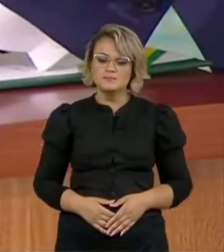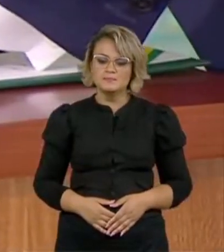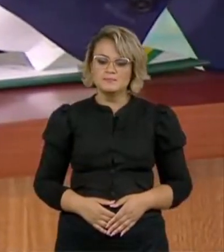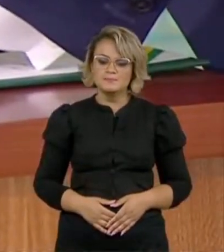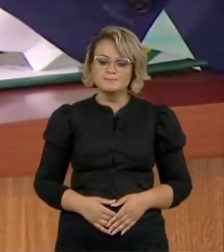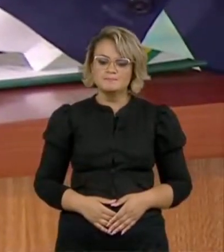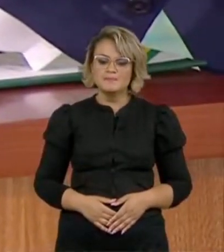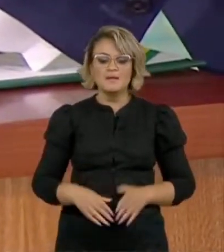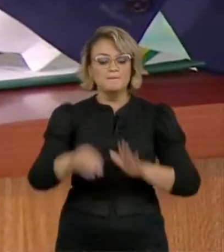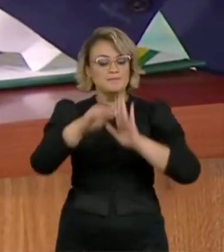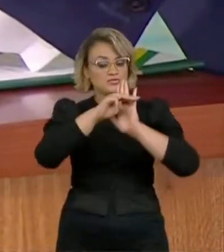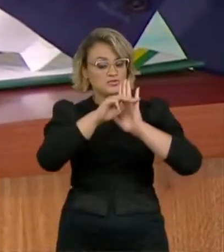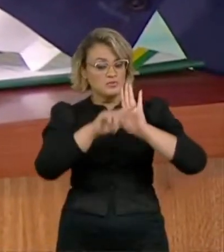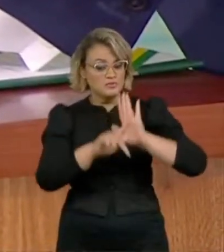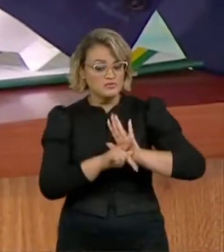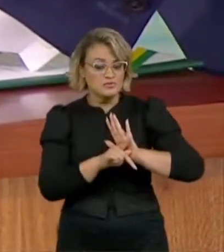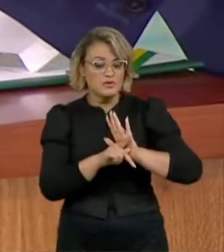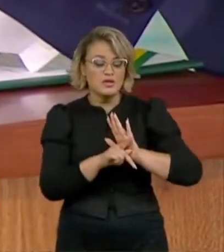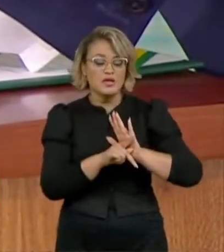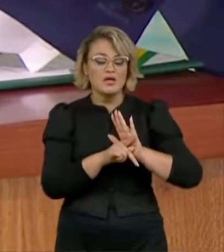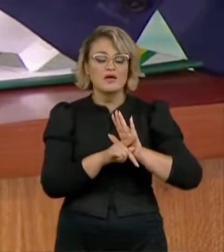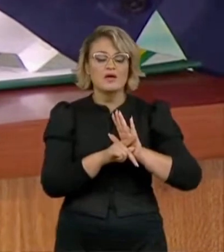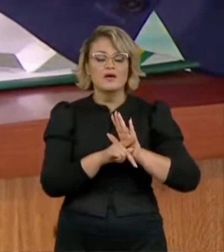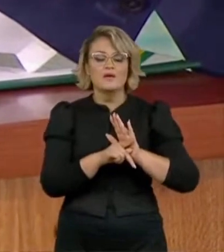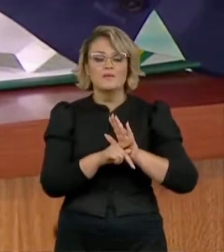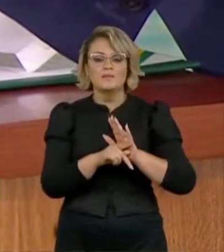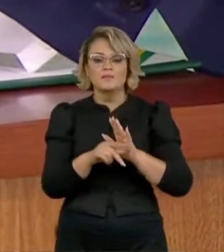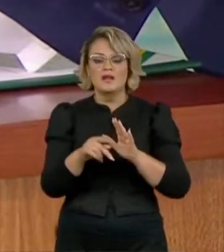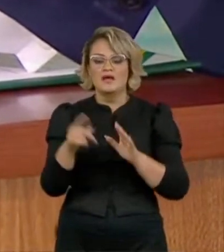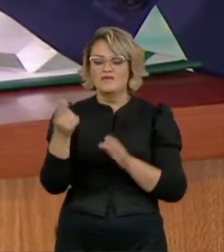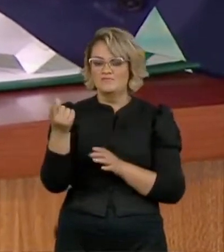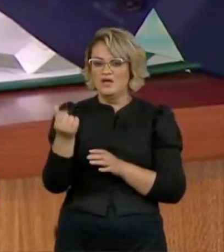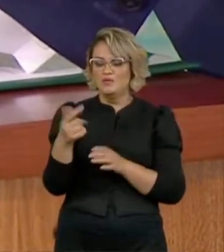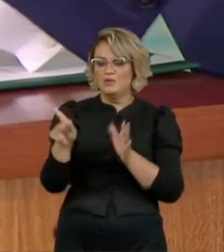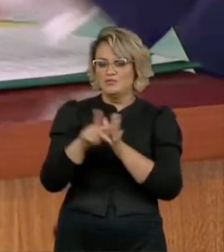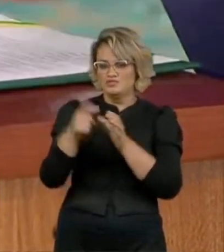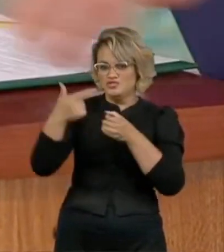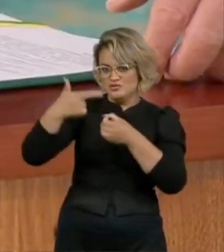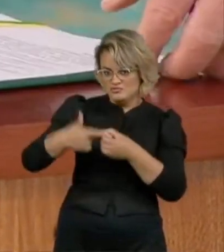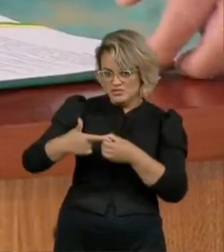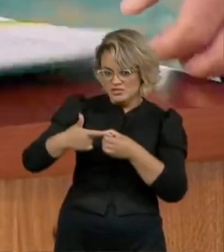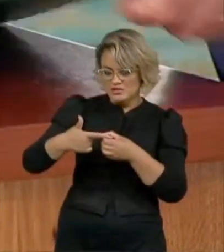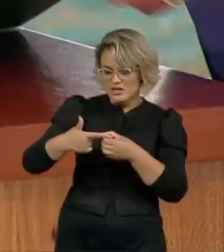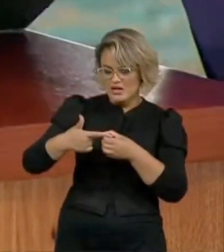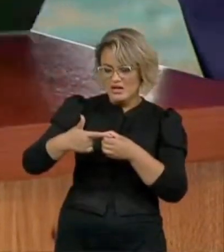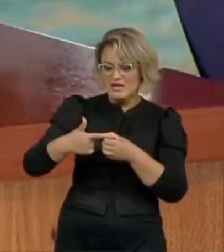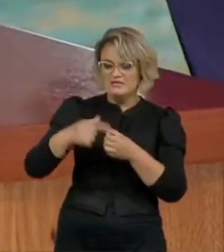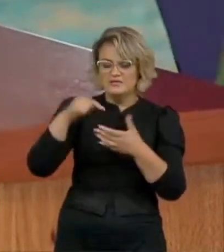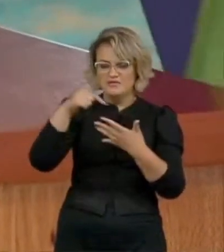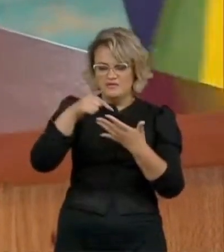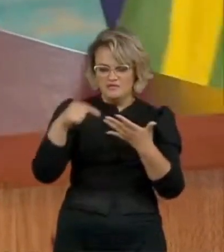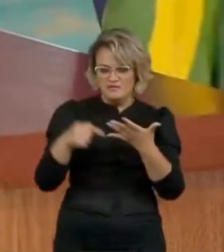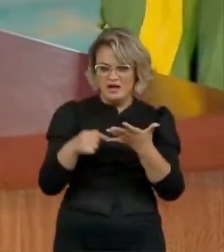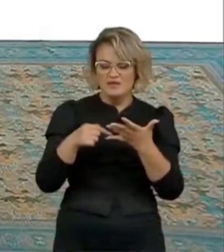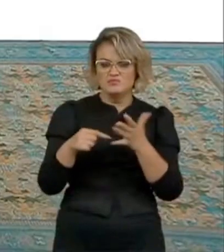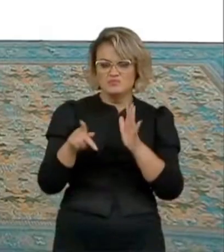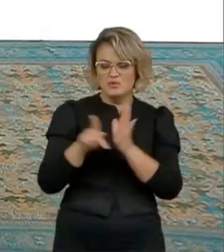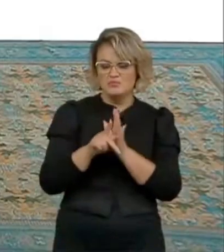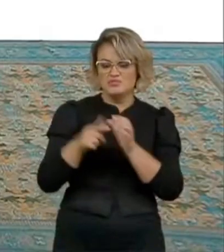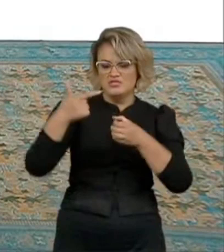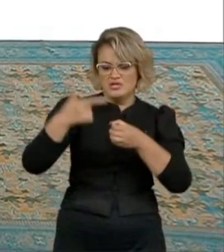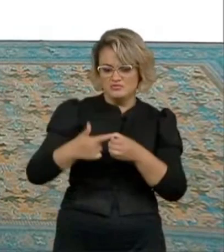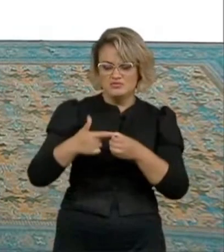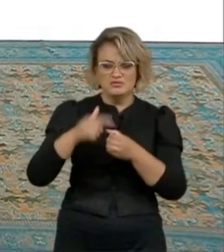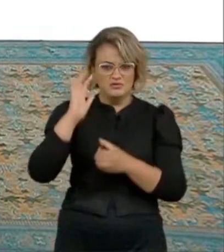Medida Provisória da desoneração de combustíveis a medida prorroga as desonerações de combustíveis